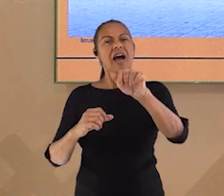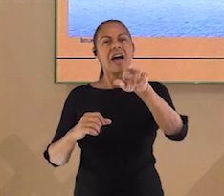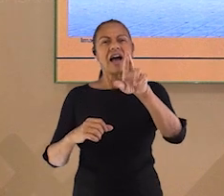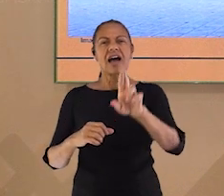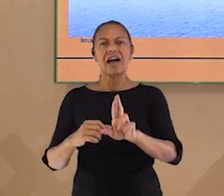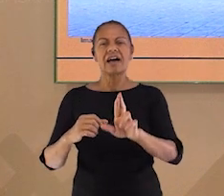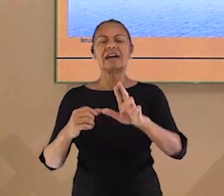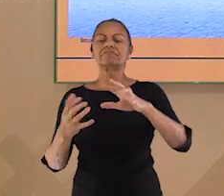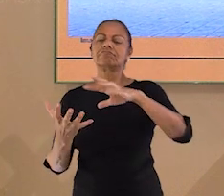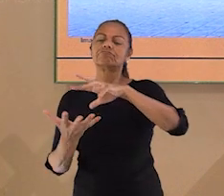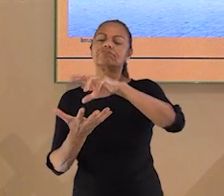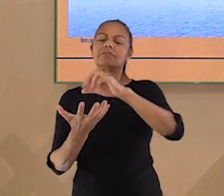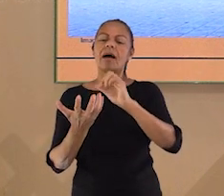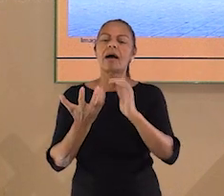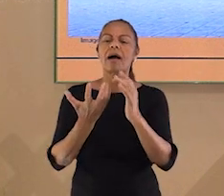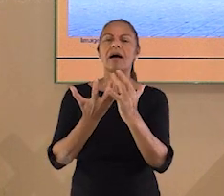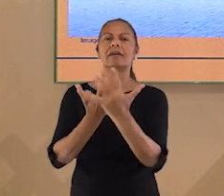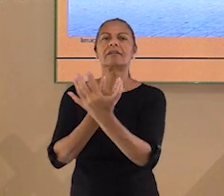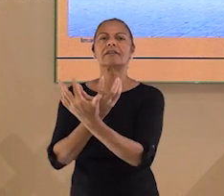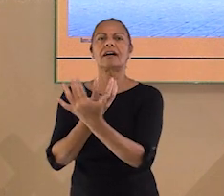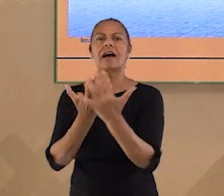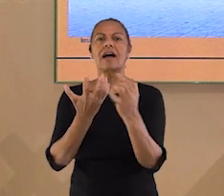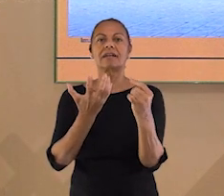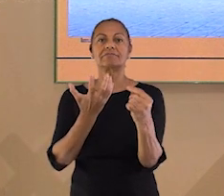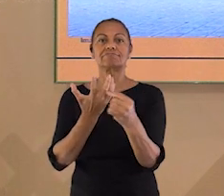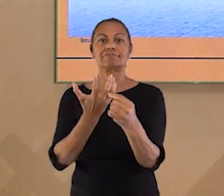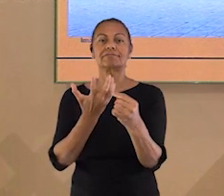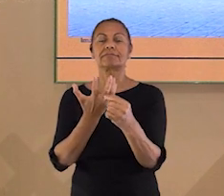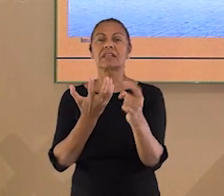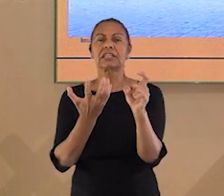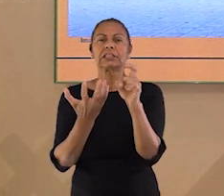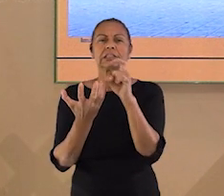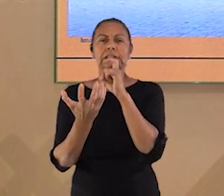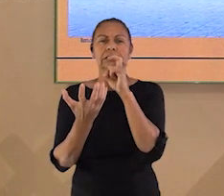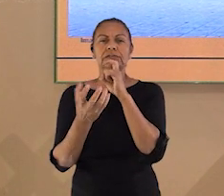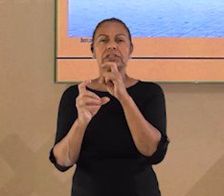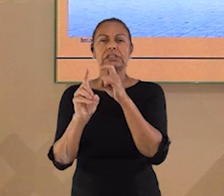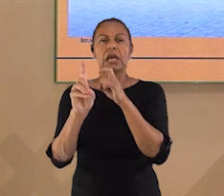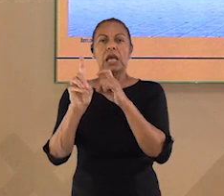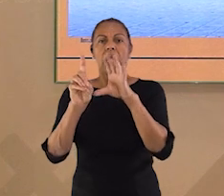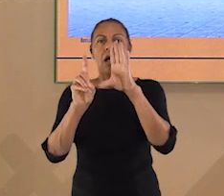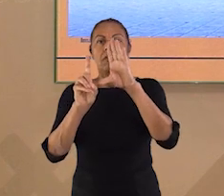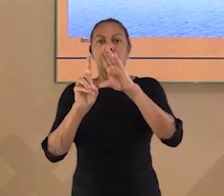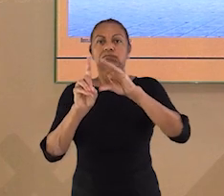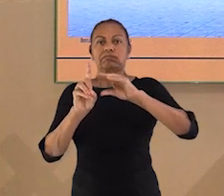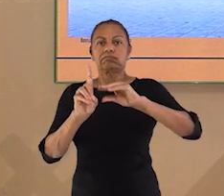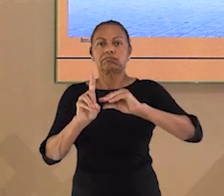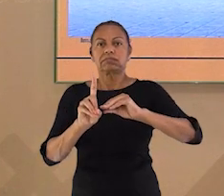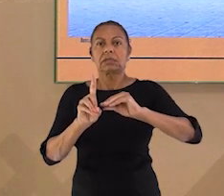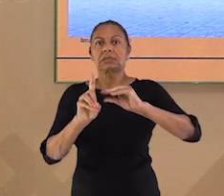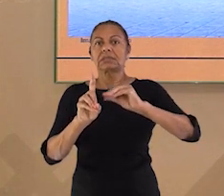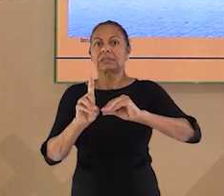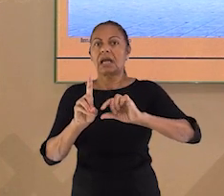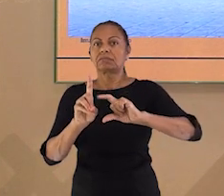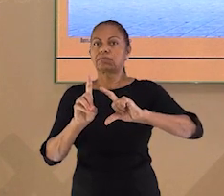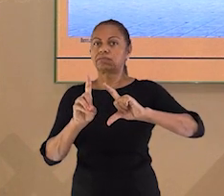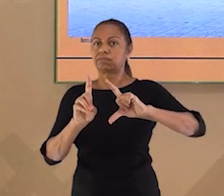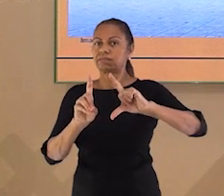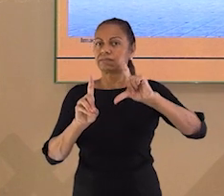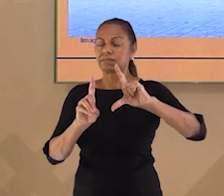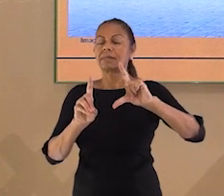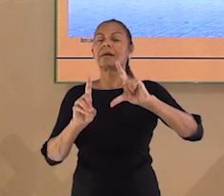camada de ar frio próximo da superfície terrestre. Essa camada de ar frio, que é mais densa, tem a